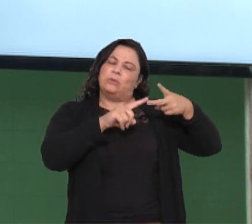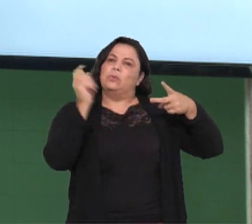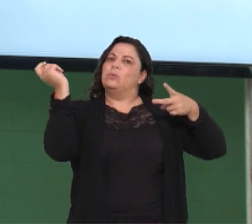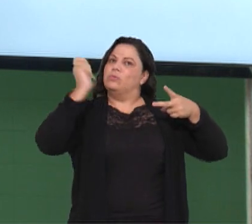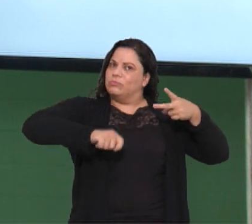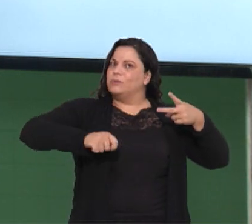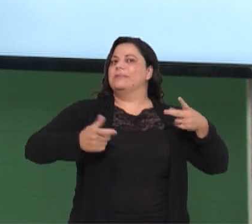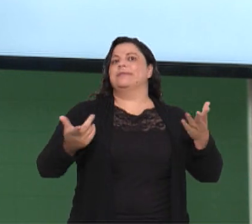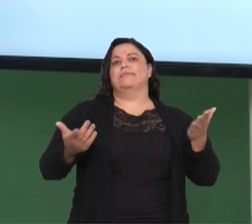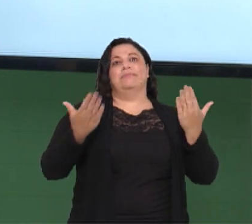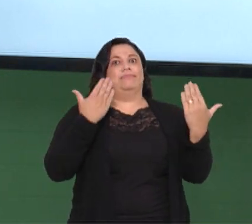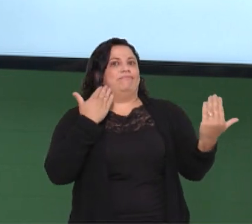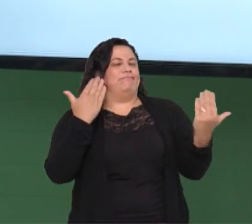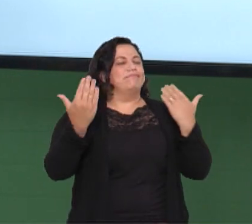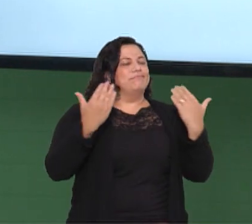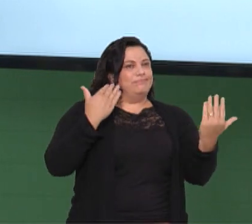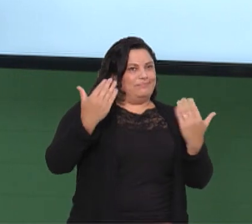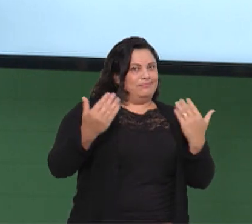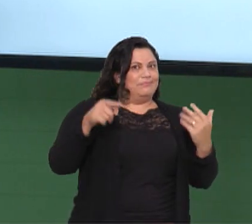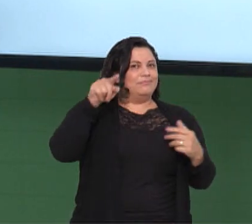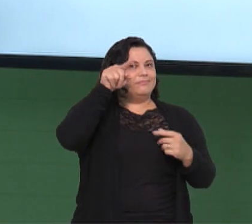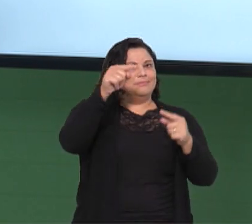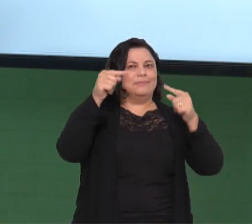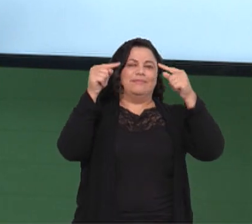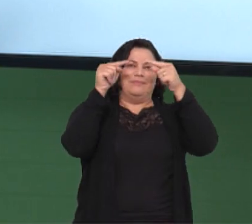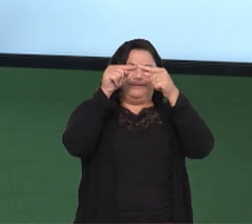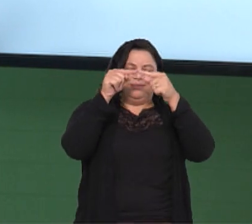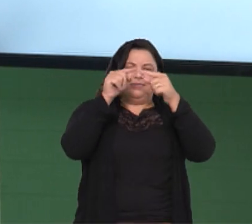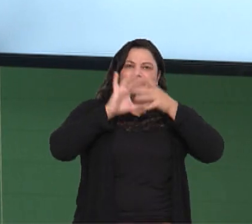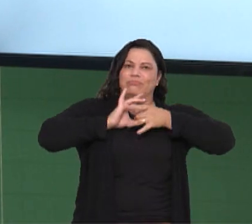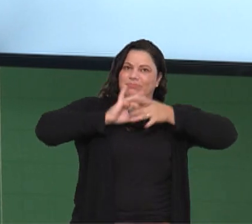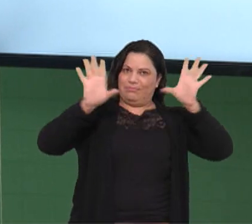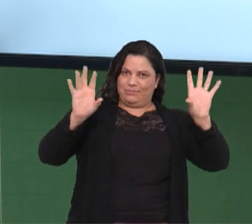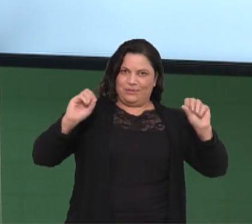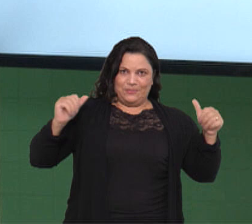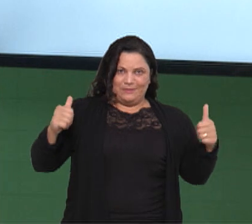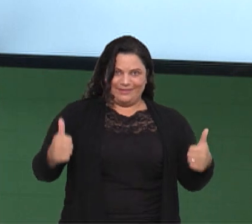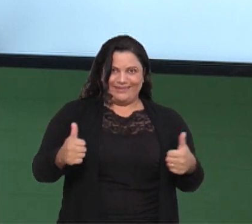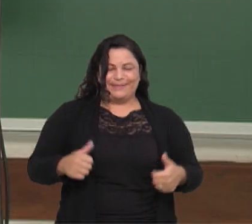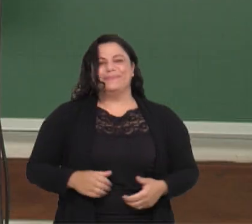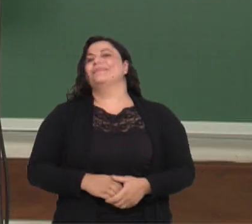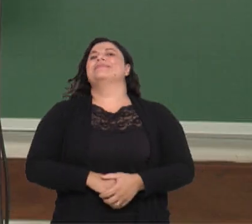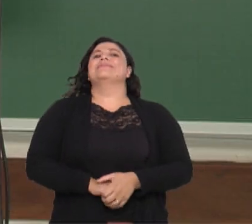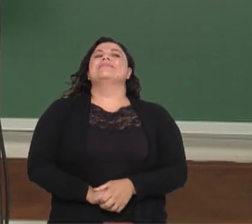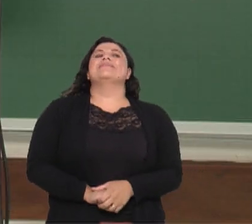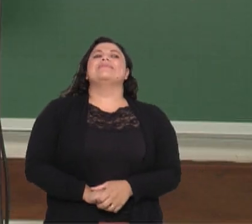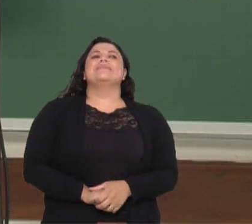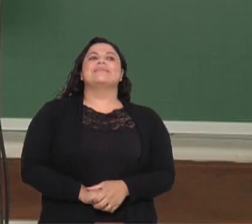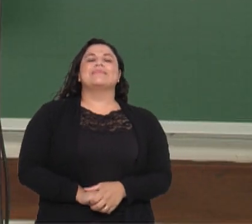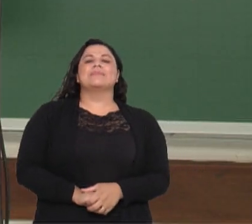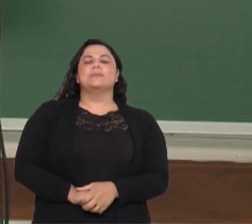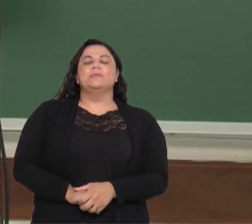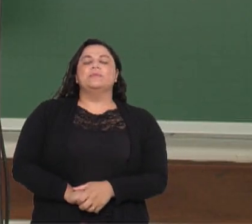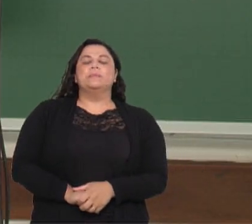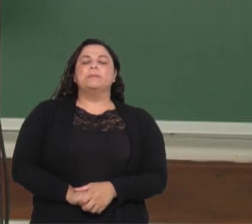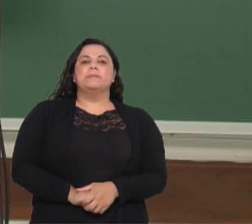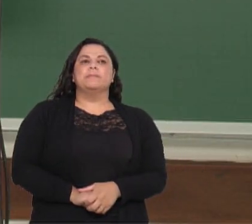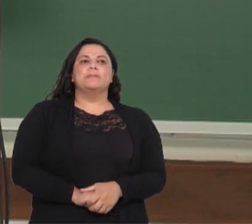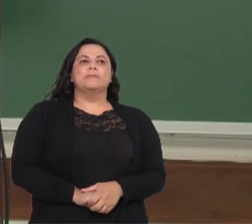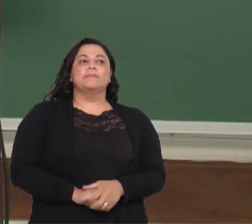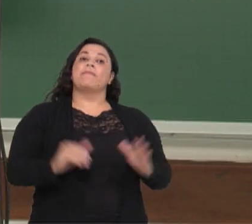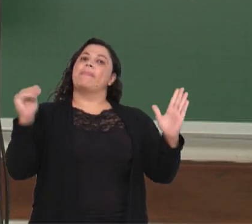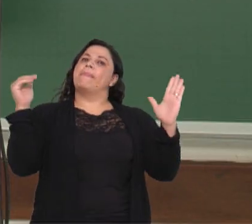possíveis, vai depender, lembrando, da definição de liberdade que você colocar, ok? Dando sequência aí, o